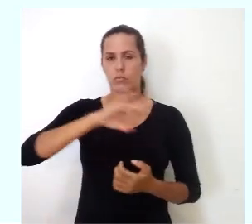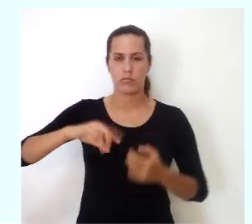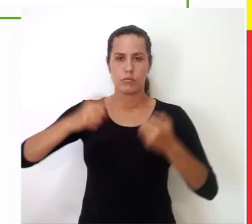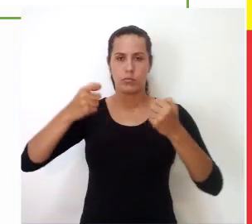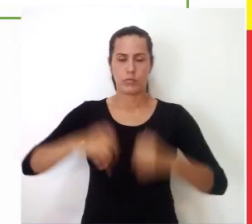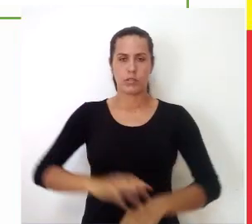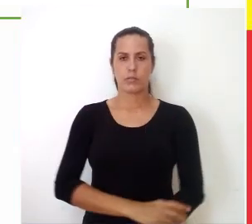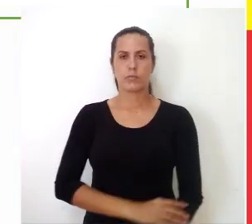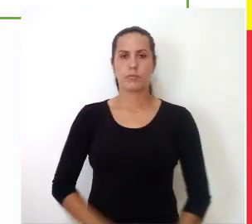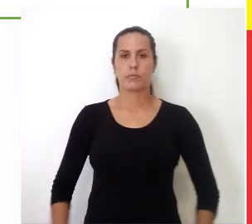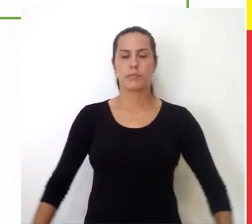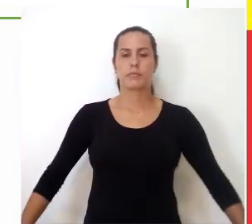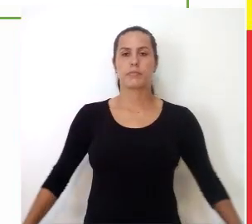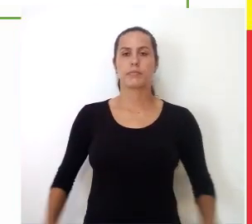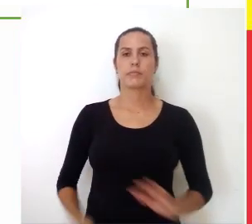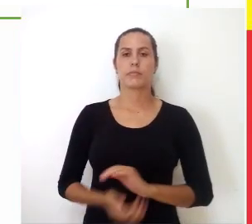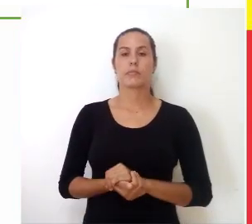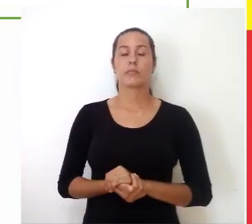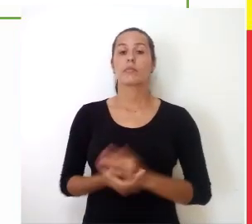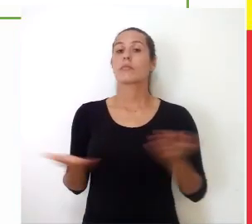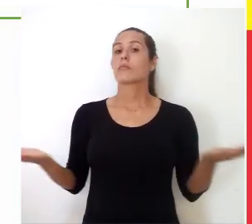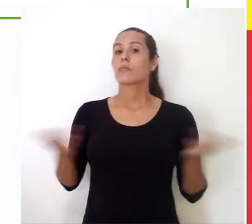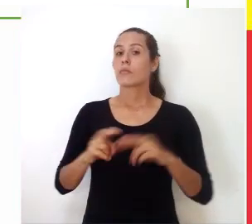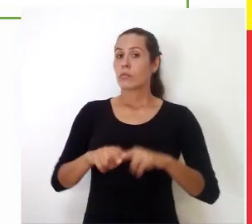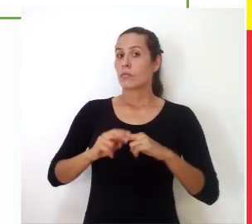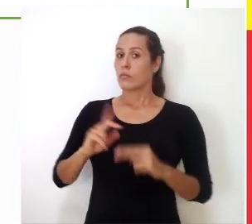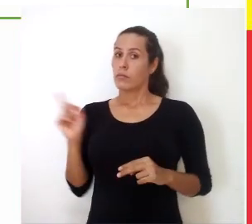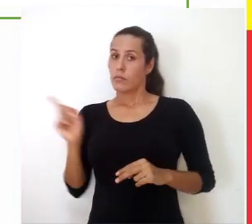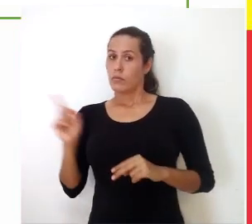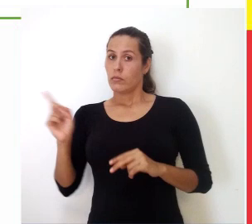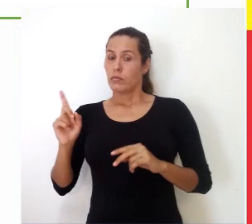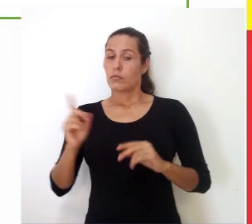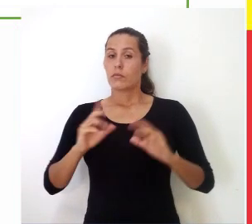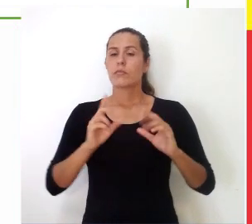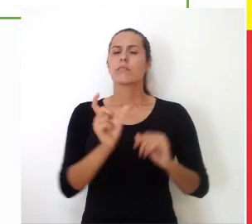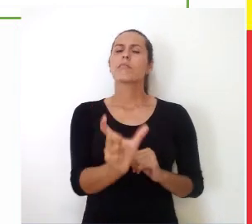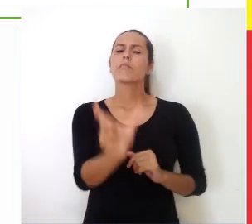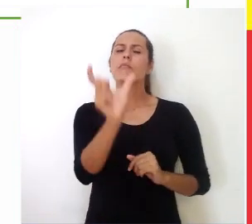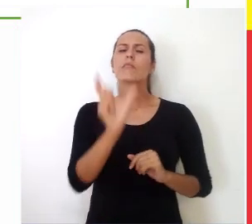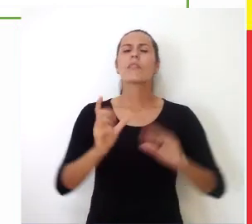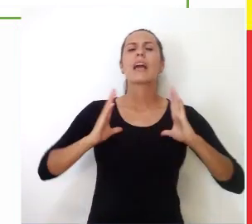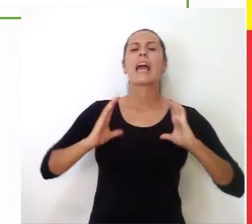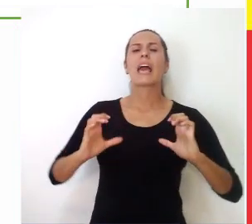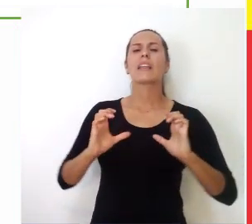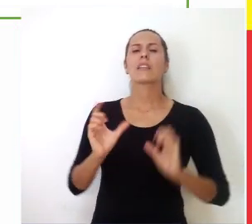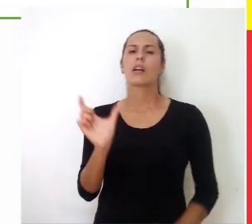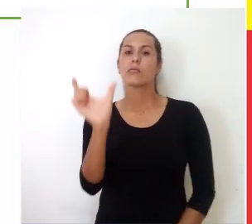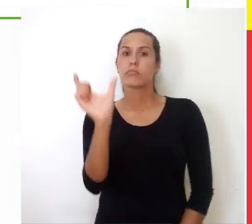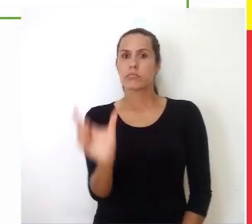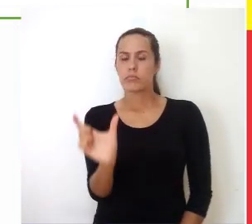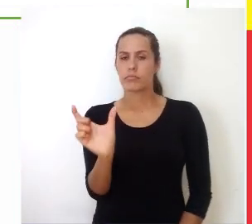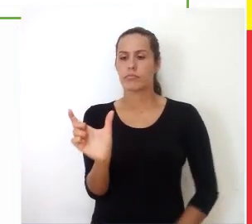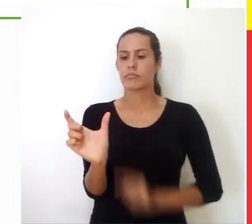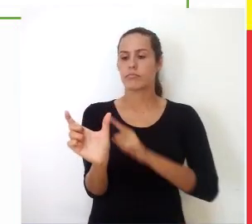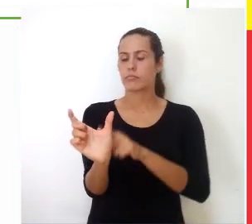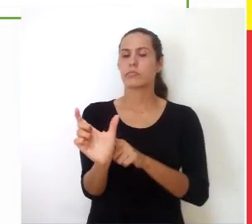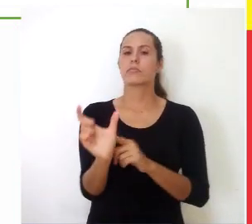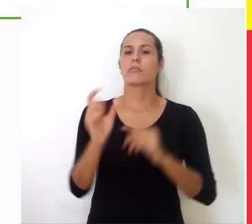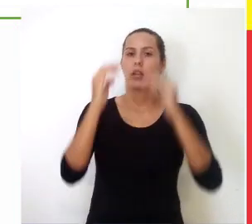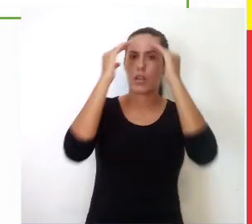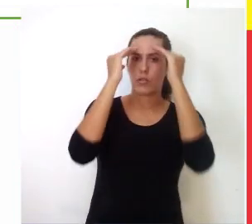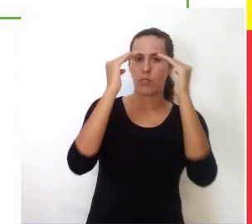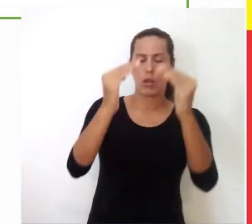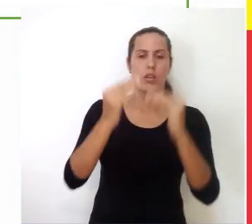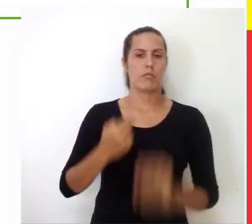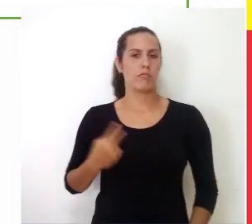coloquei aqui, nós temos, como está na tela aqui, a palavra ética. Aí eu coloquei justamente, nós temos respeito, nós